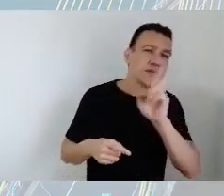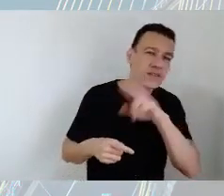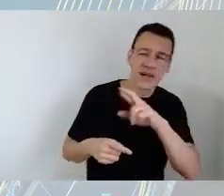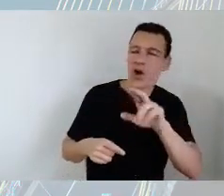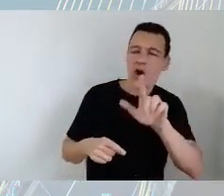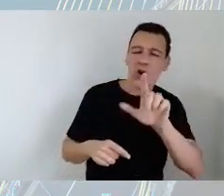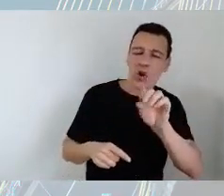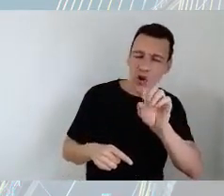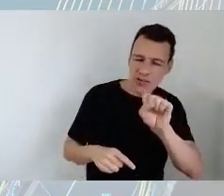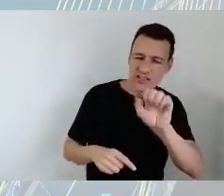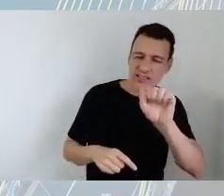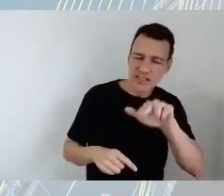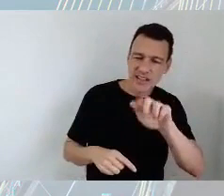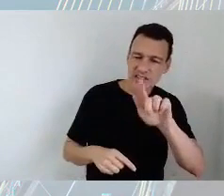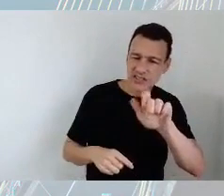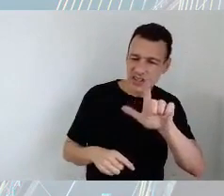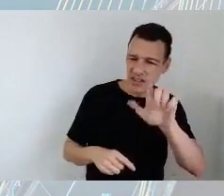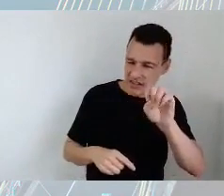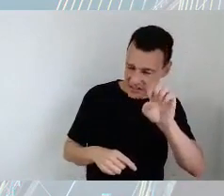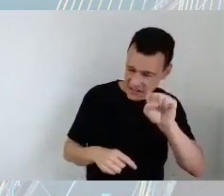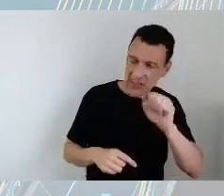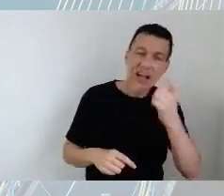Obviamente é o futebol americano aqui que a gente está falando.